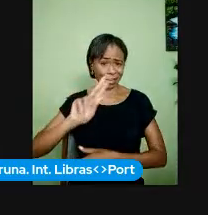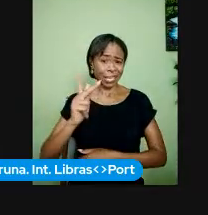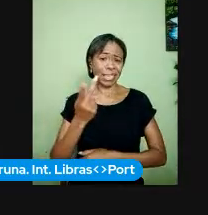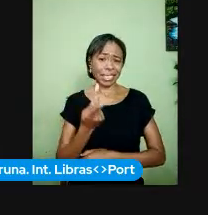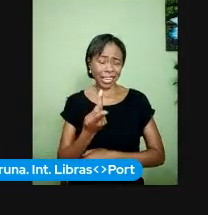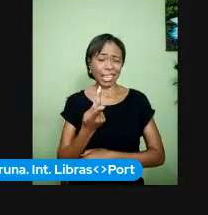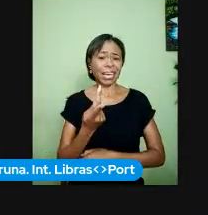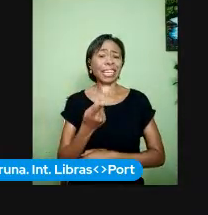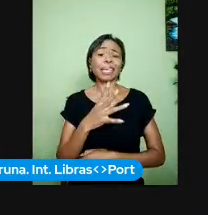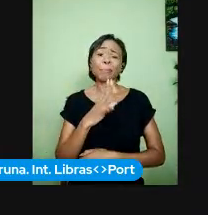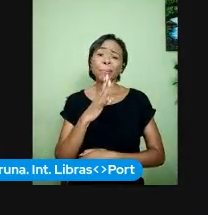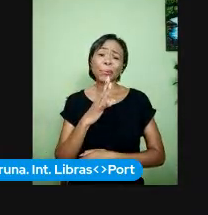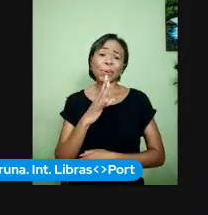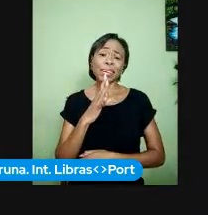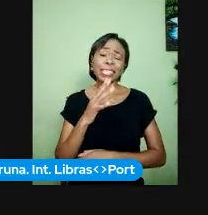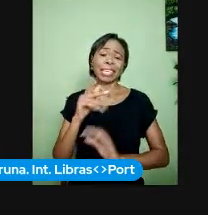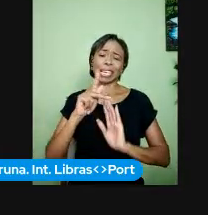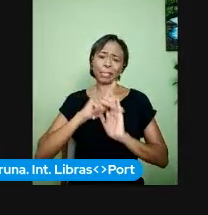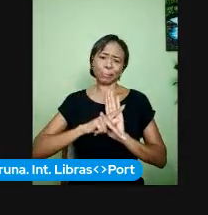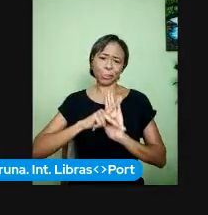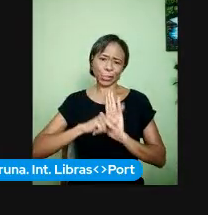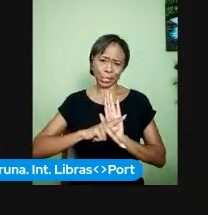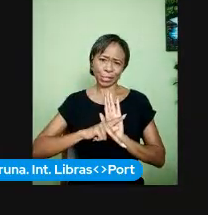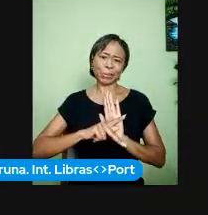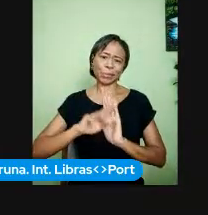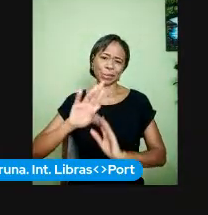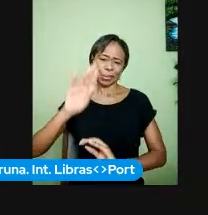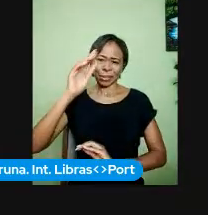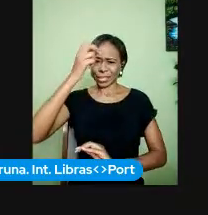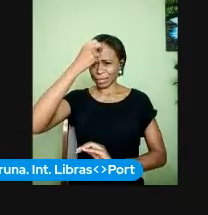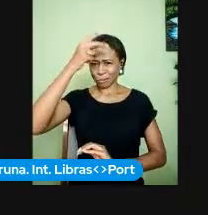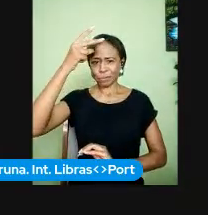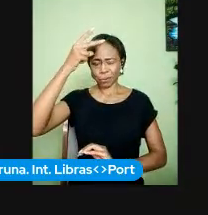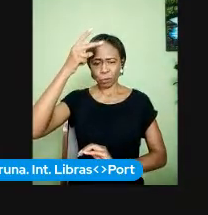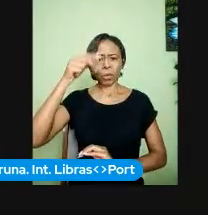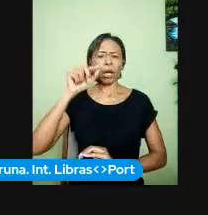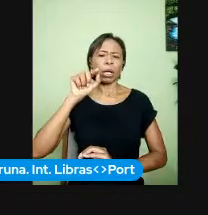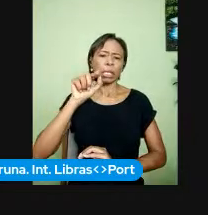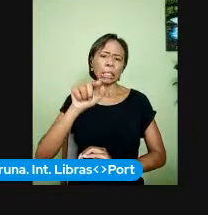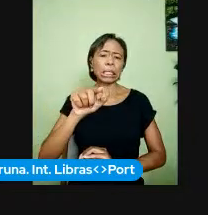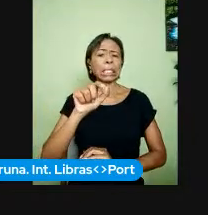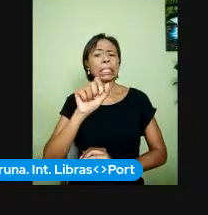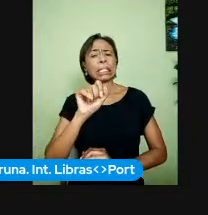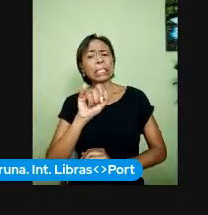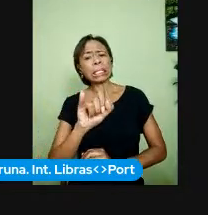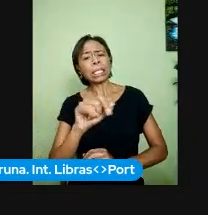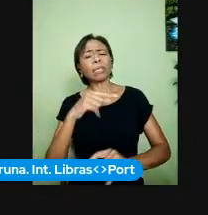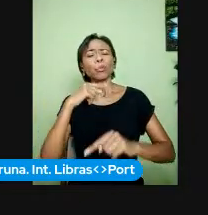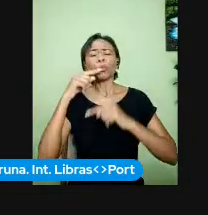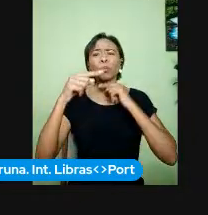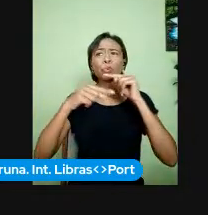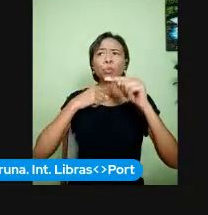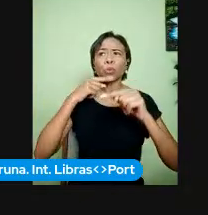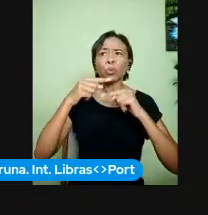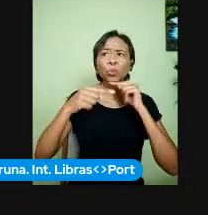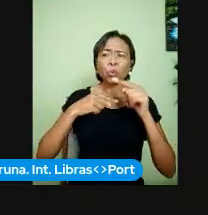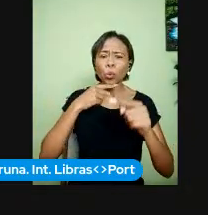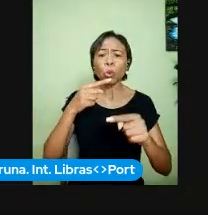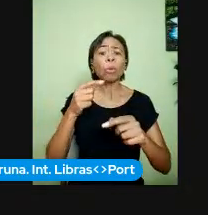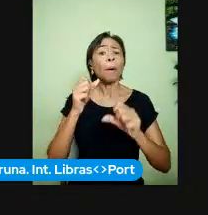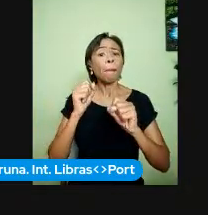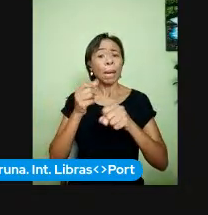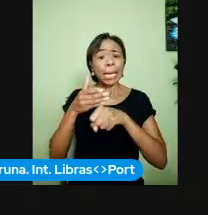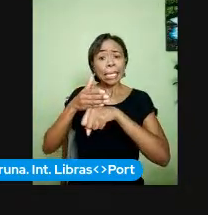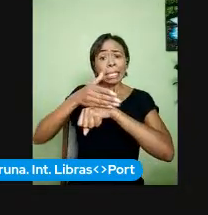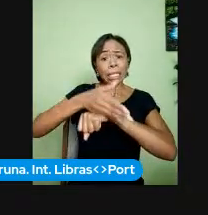ação que a prefeitura está fazendo. Procuro mais qualquer dúvida, tem na página da prefeitura, né, no